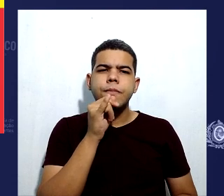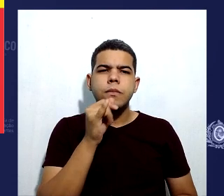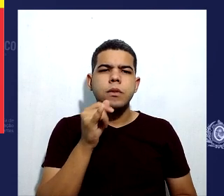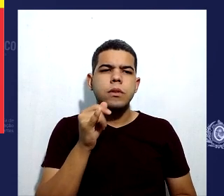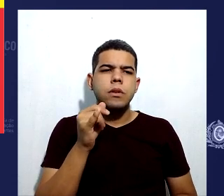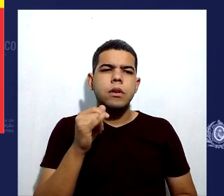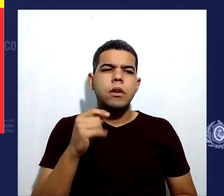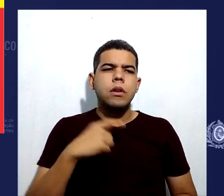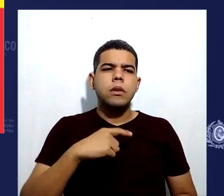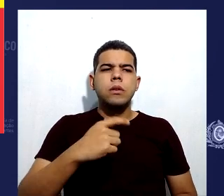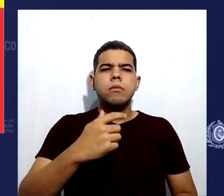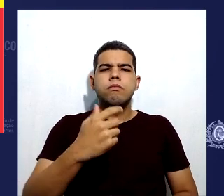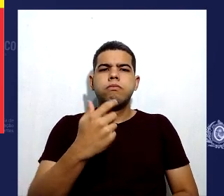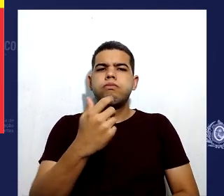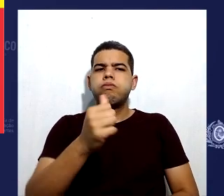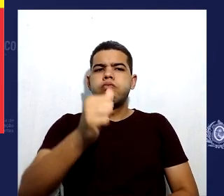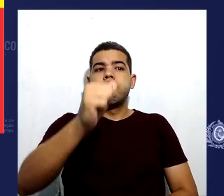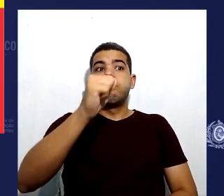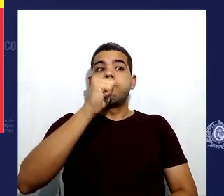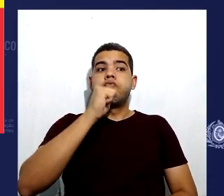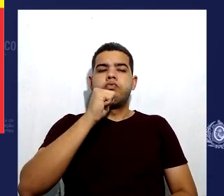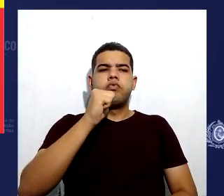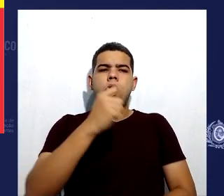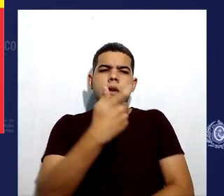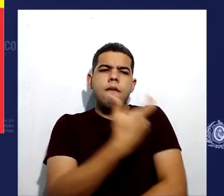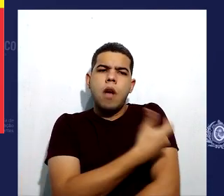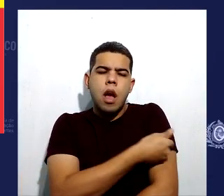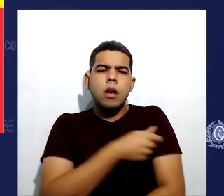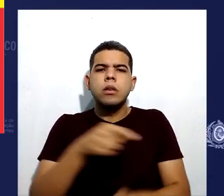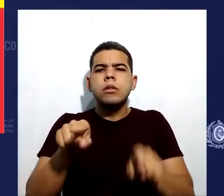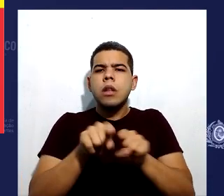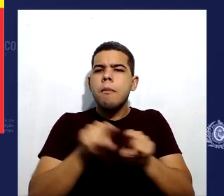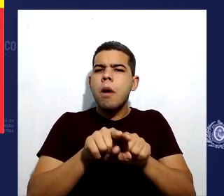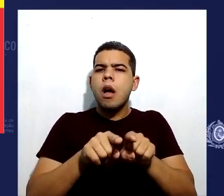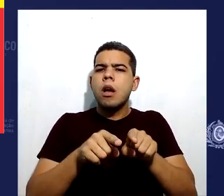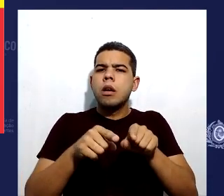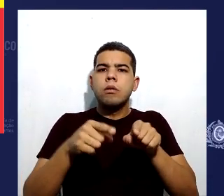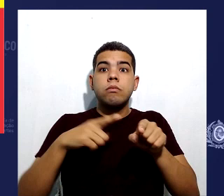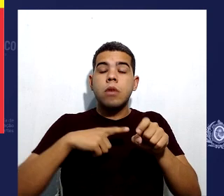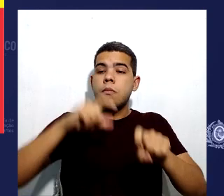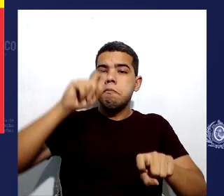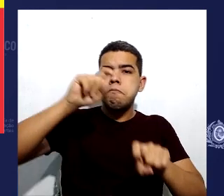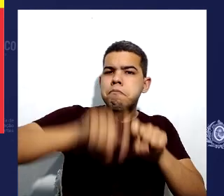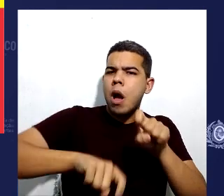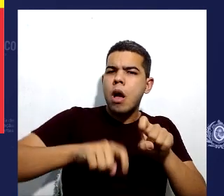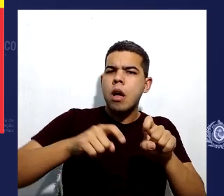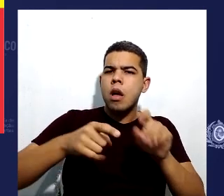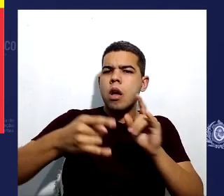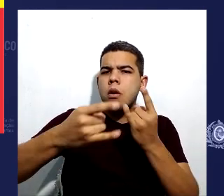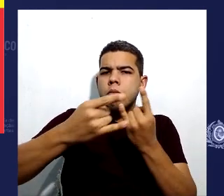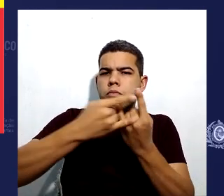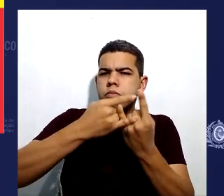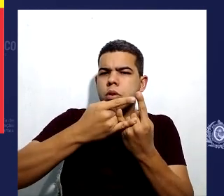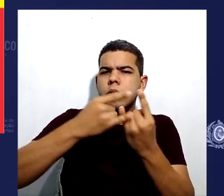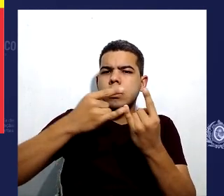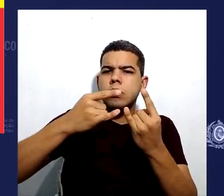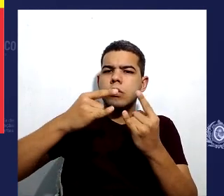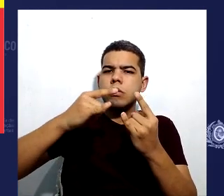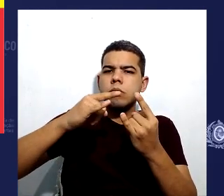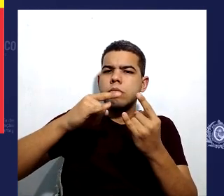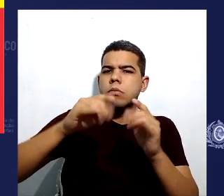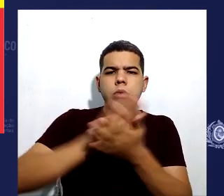fazer sexo sem proteção. Isso daí pode alertar muito a questão das doenças